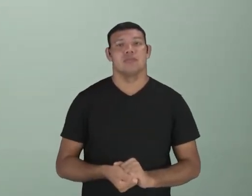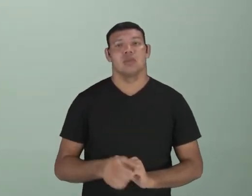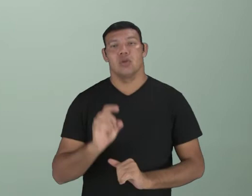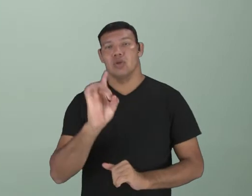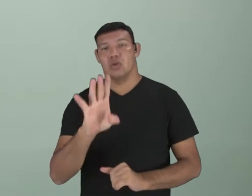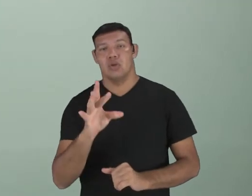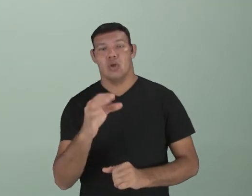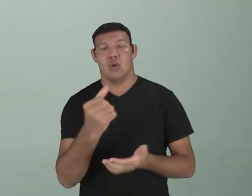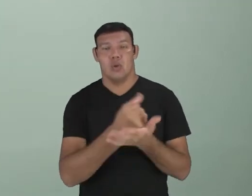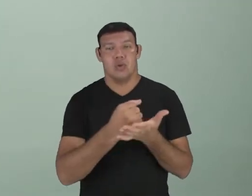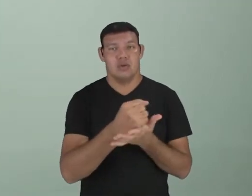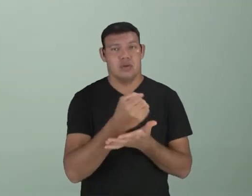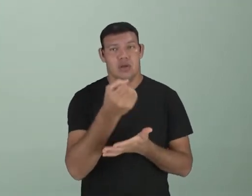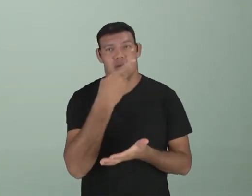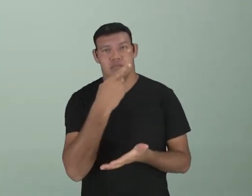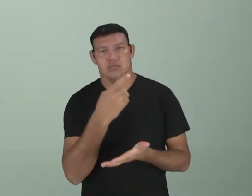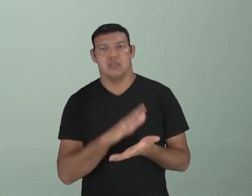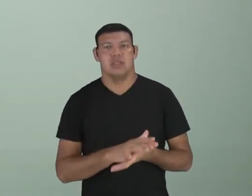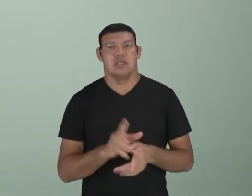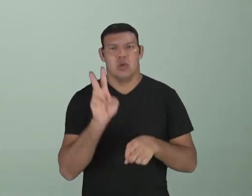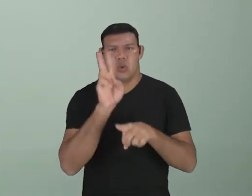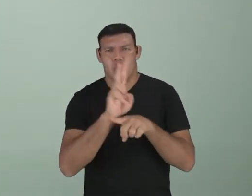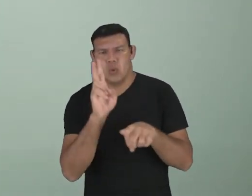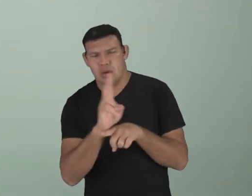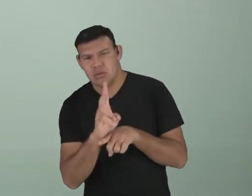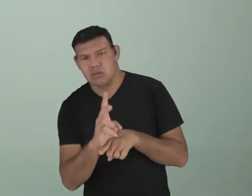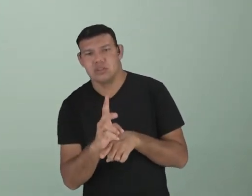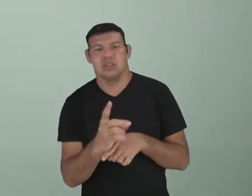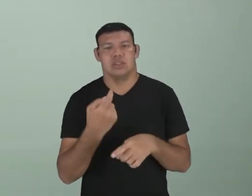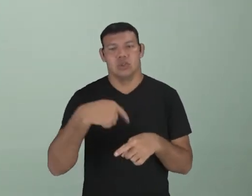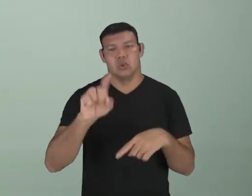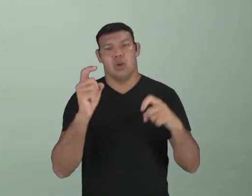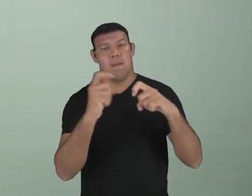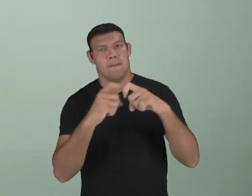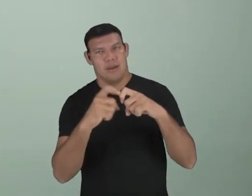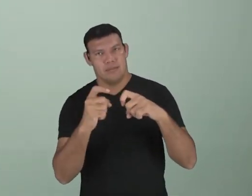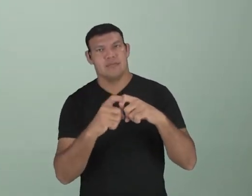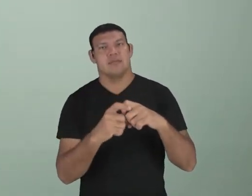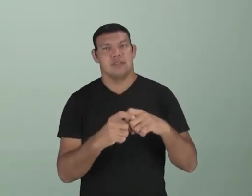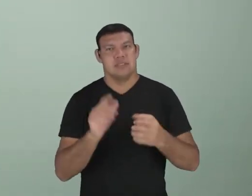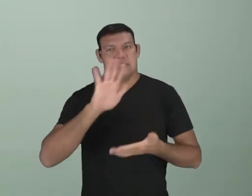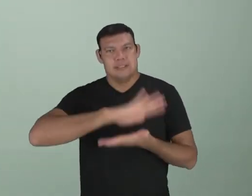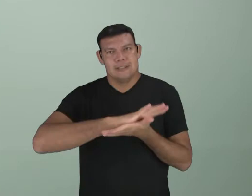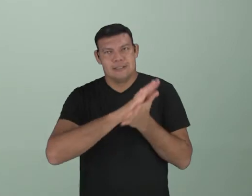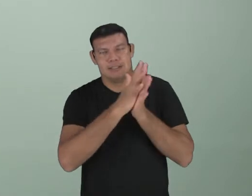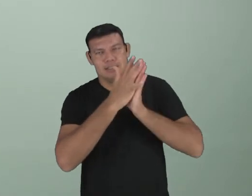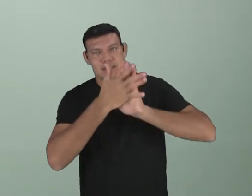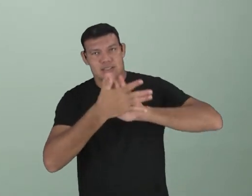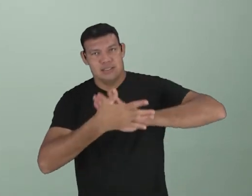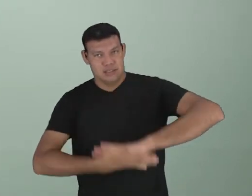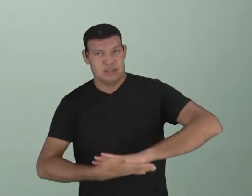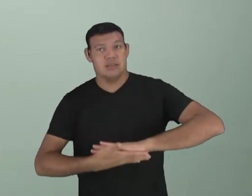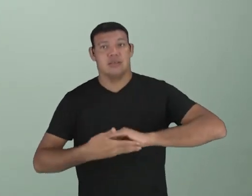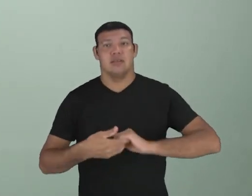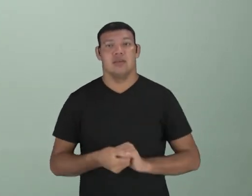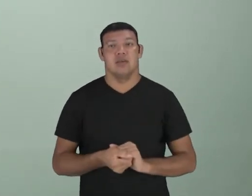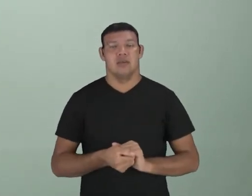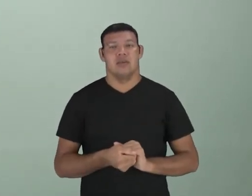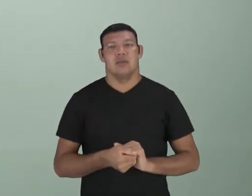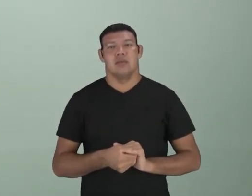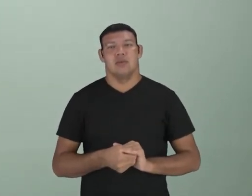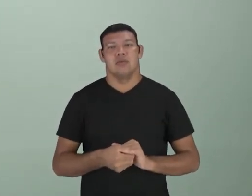quase que normal, só tomando medicamento. Mas se ela não se cuidar, se ela não procurar tratamento, esse vírus vai destruir completamente o seu